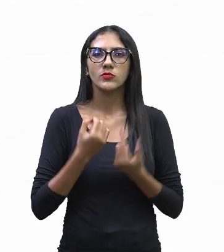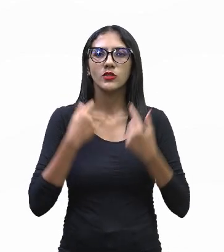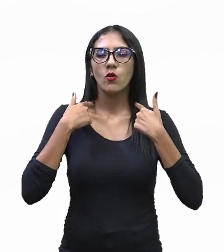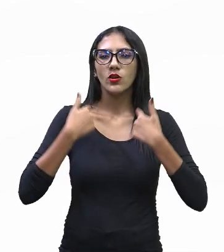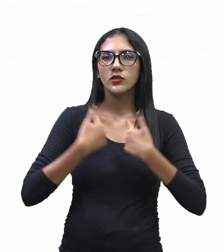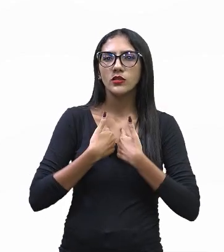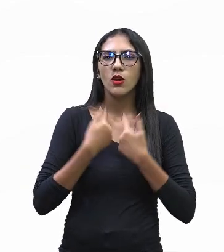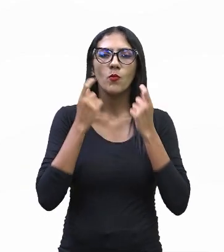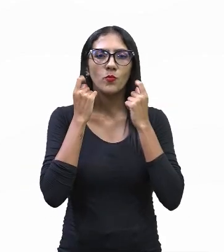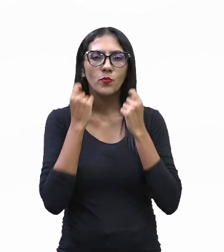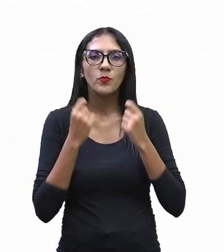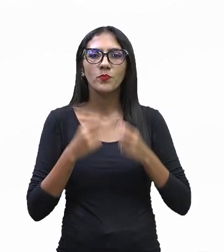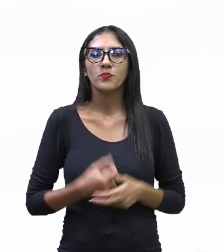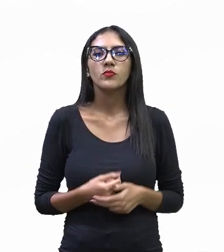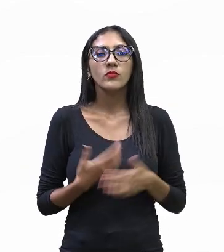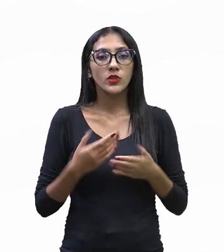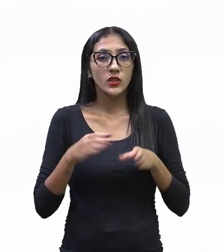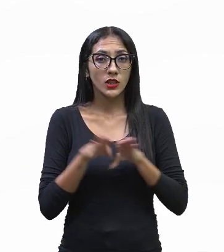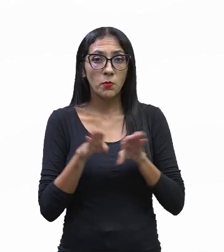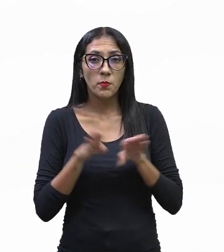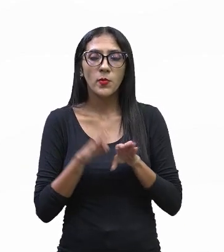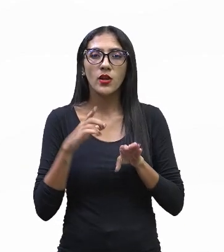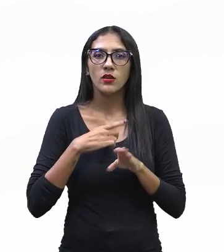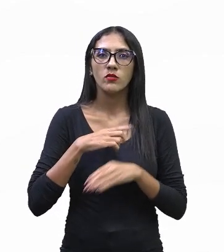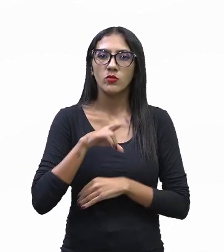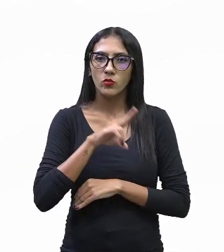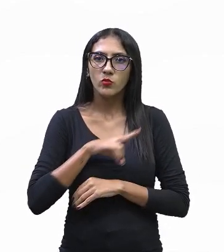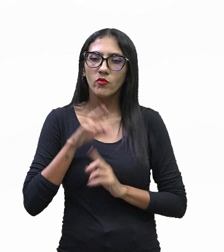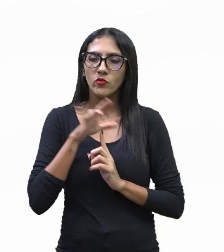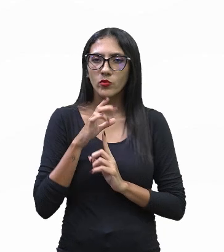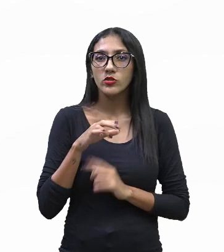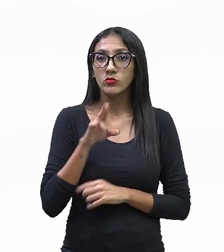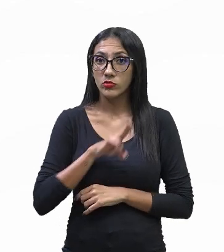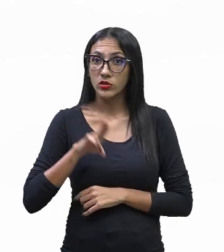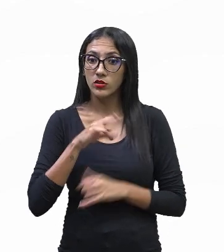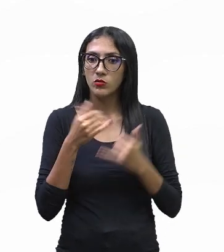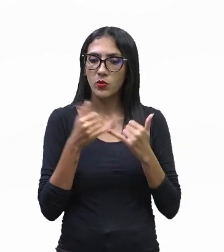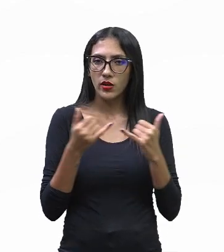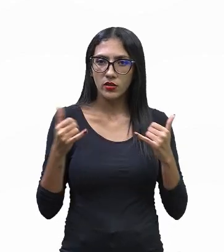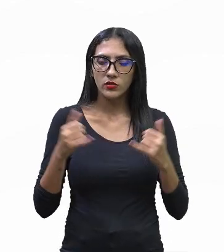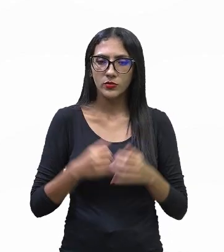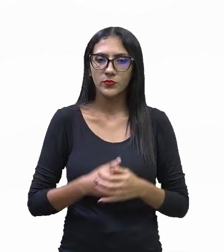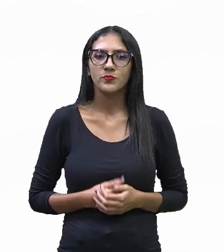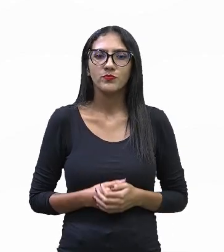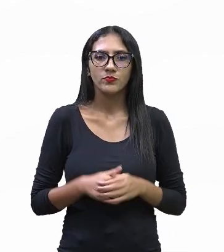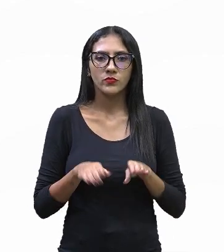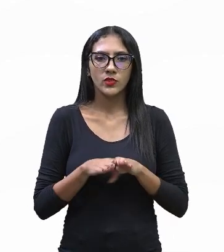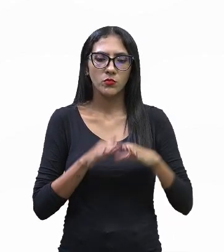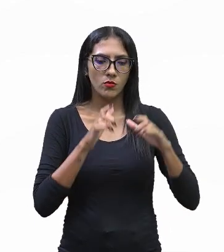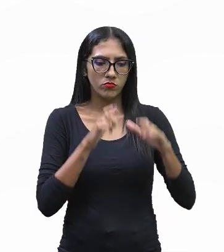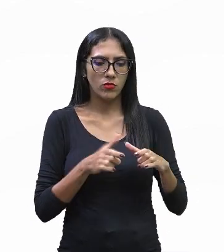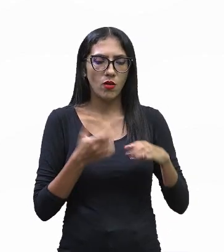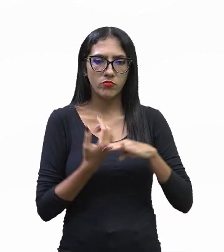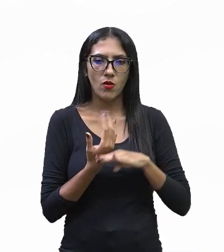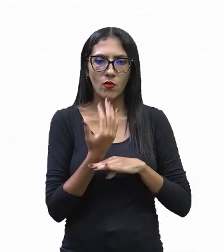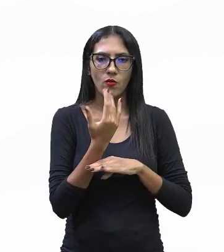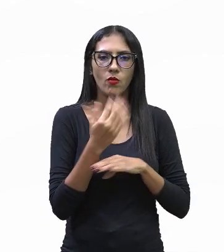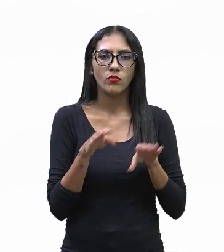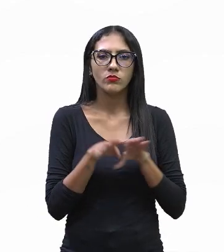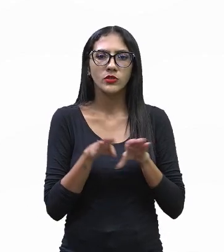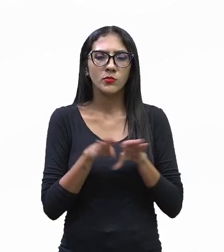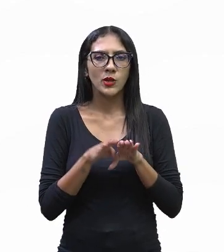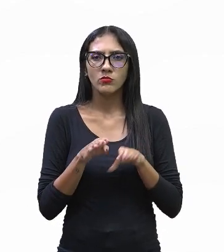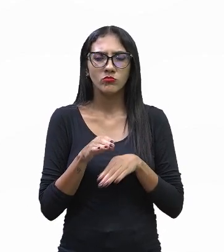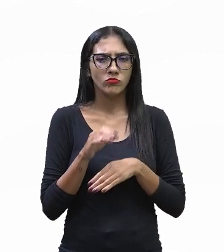o processo de galvanização também é realizado a partir da eletrólise. Panela de pressão, né, as panelas de uma